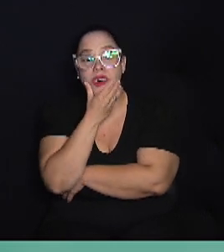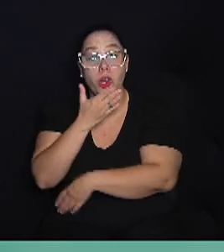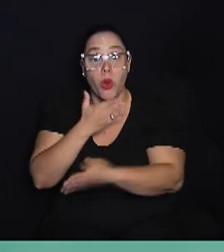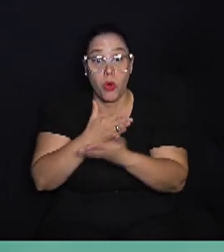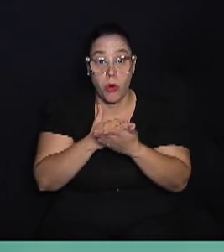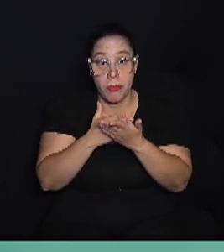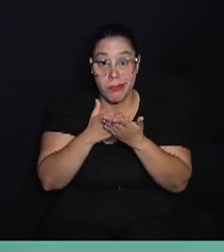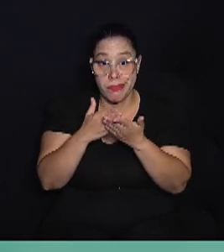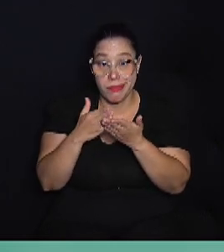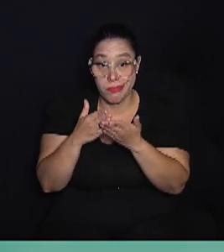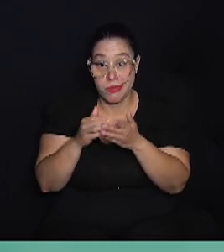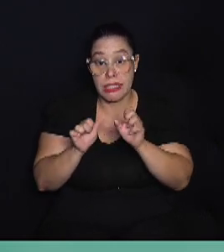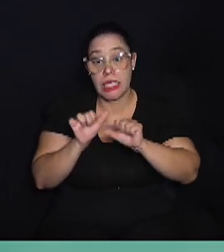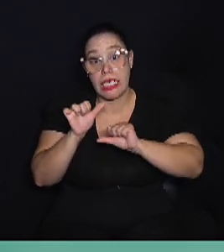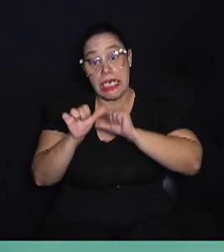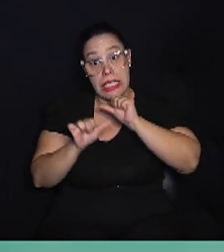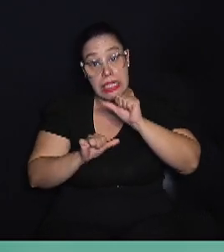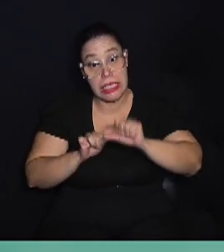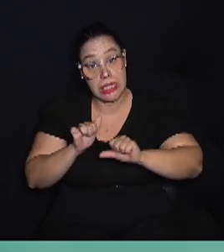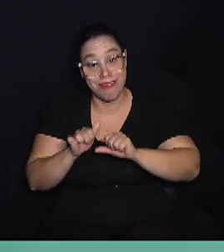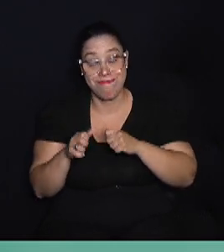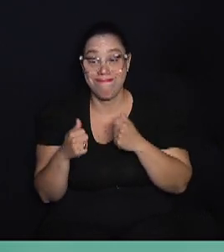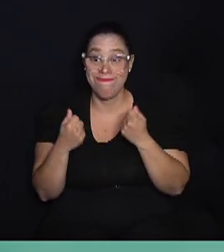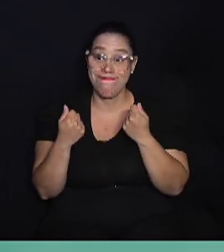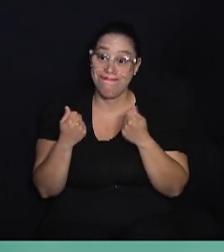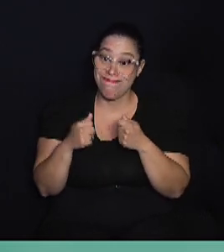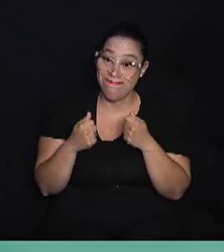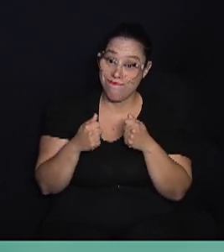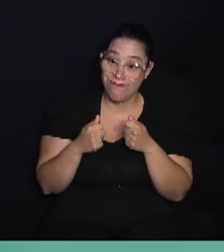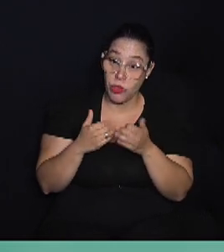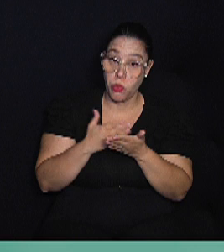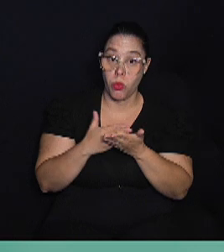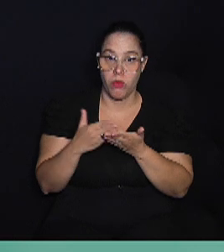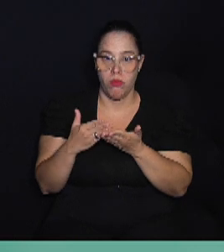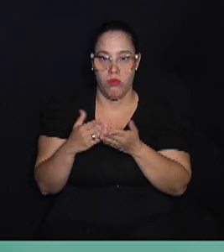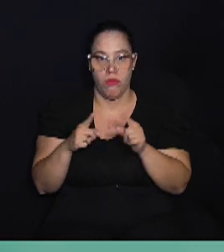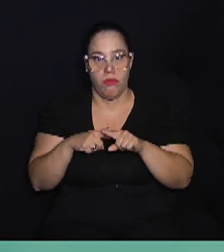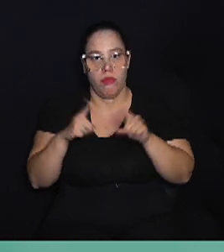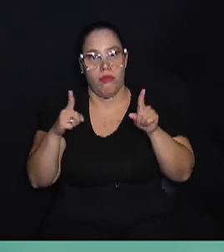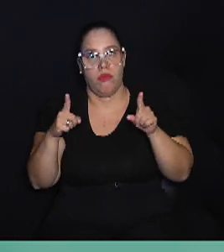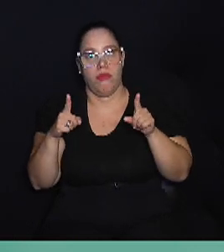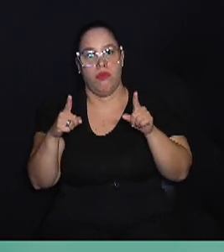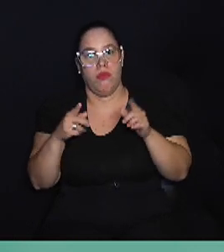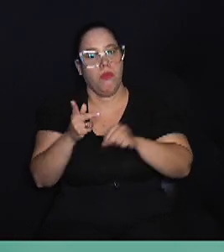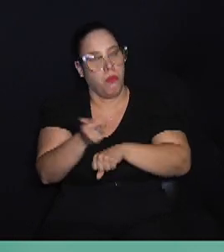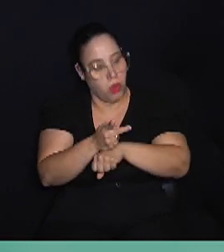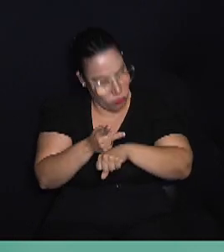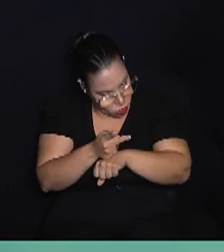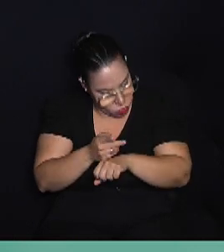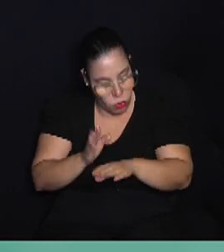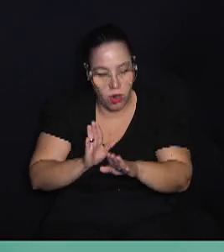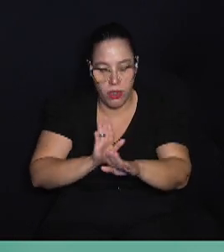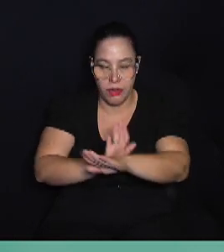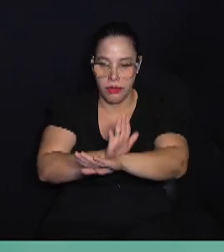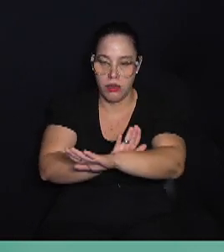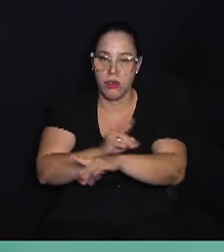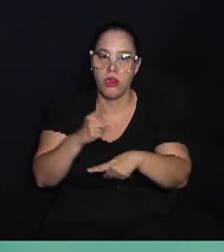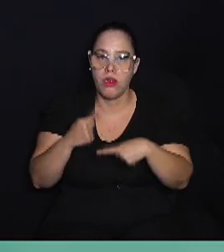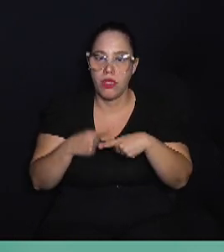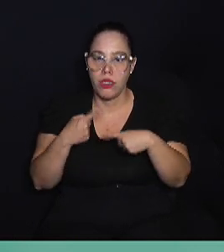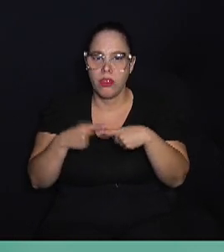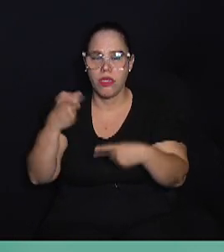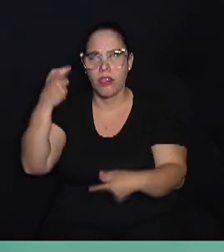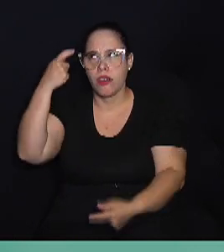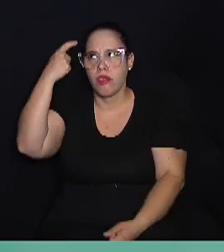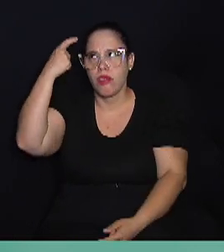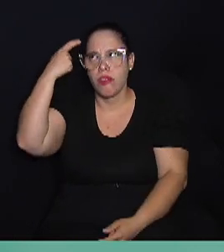você ter essas alterações, não necessariamente é um quadro demencial, mas a gente tem que procurar ajuda, porque as pessoas têm a ideia de